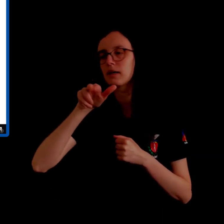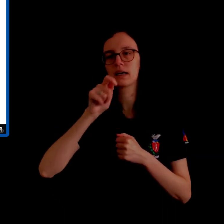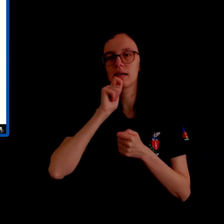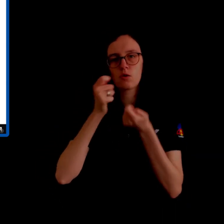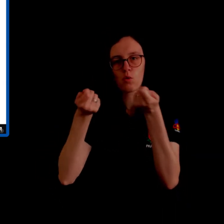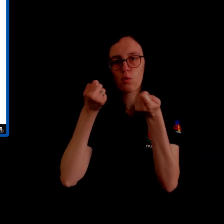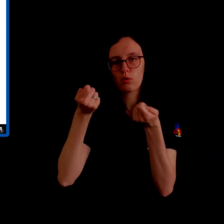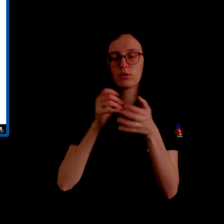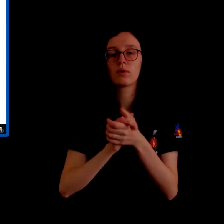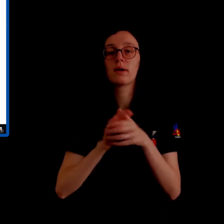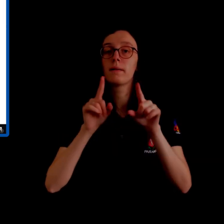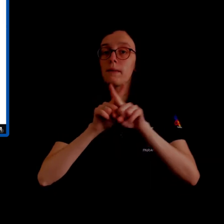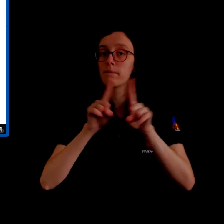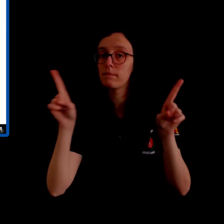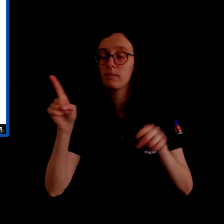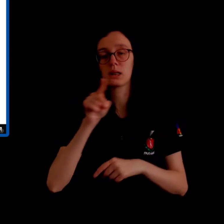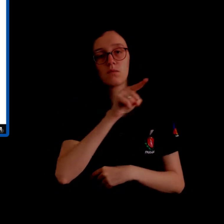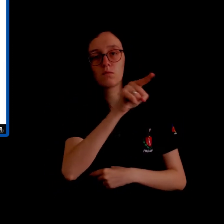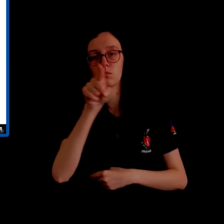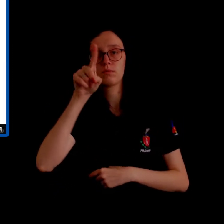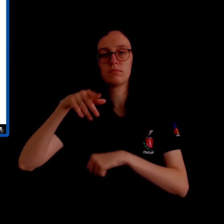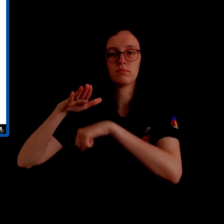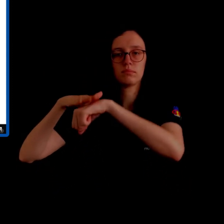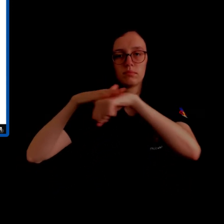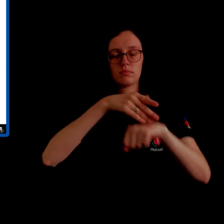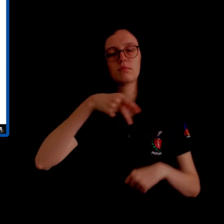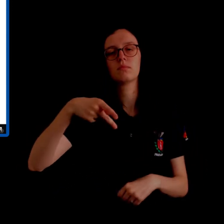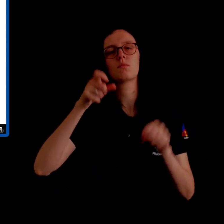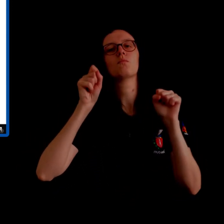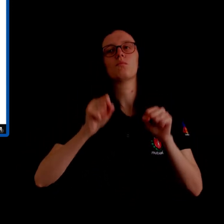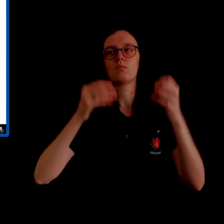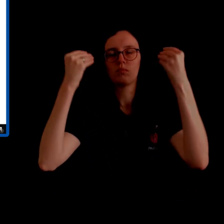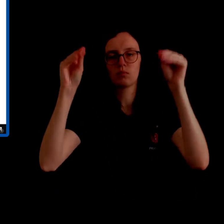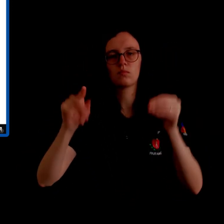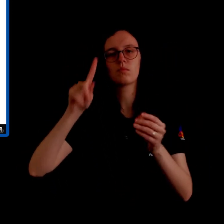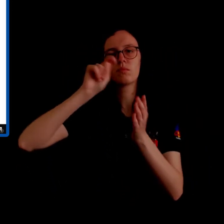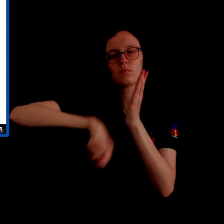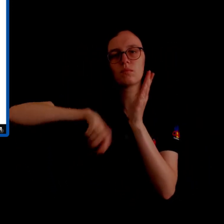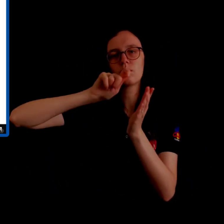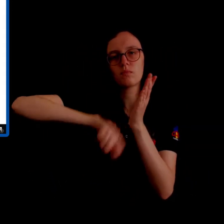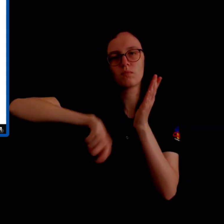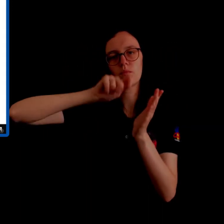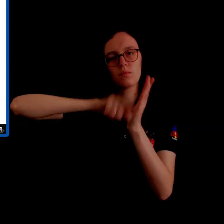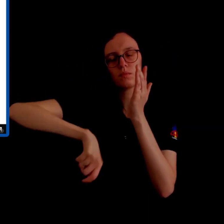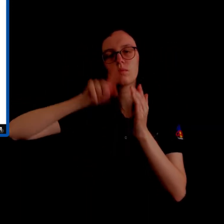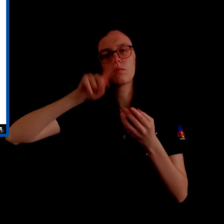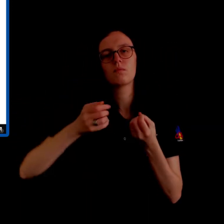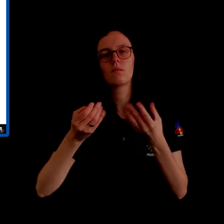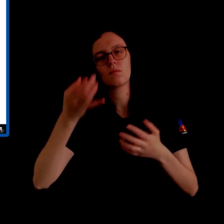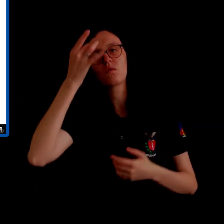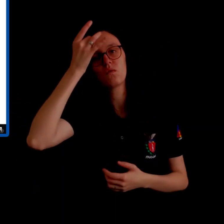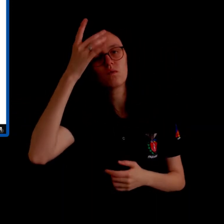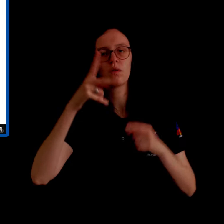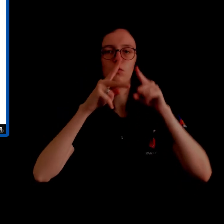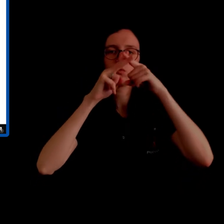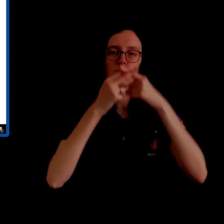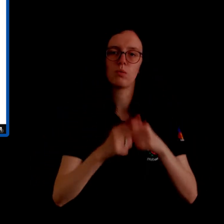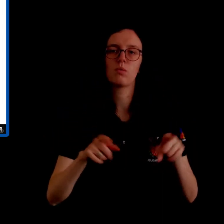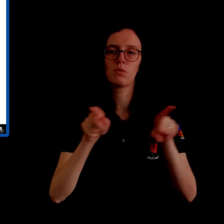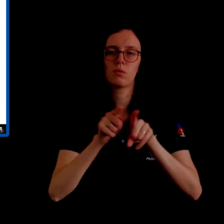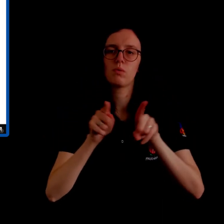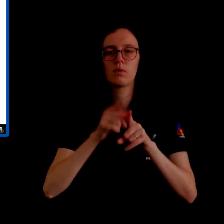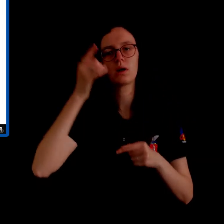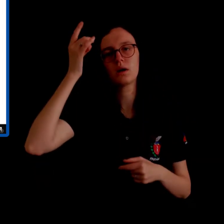gerenciado, mas você enquanto professor pode colocar essas rúbricas, tá? Que vai facilitar na correção e vai facilitar